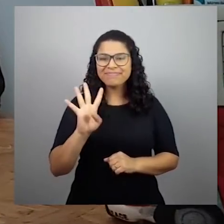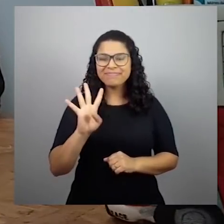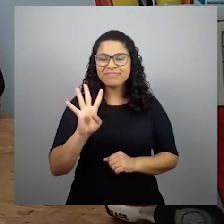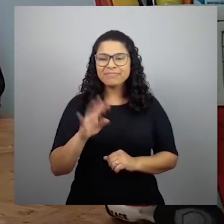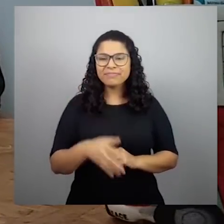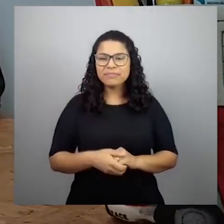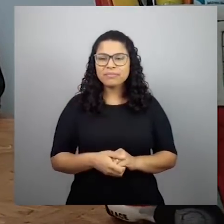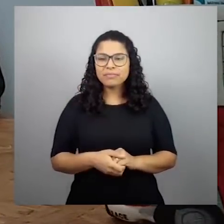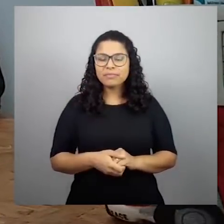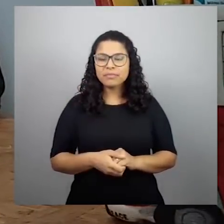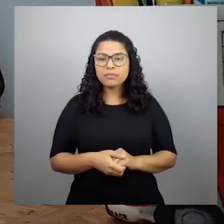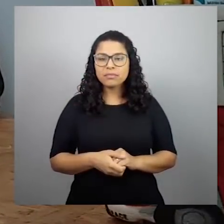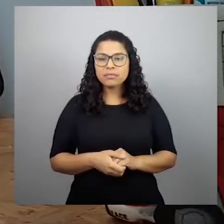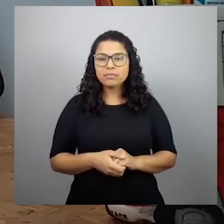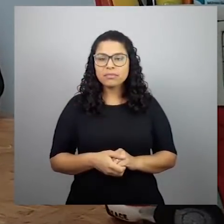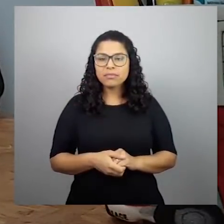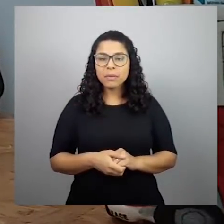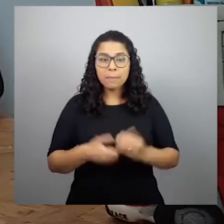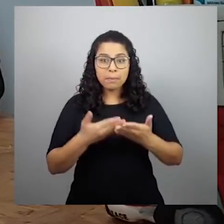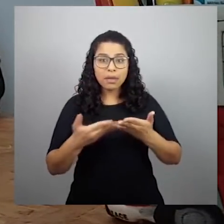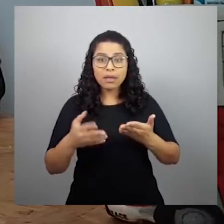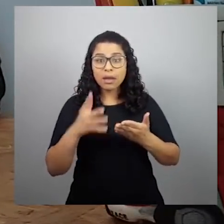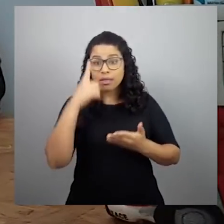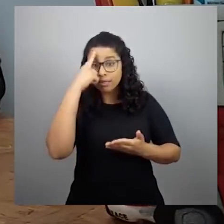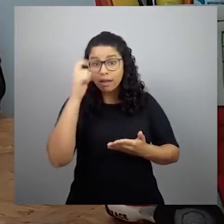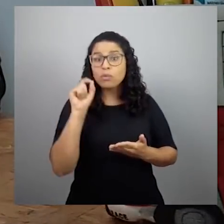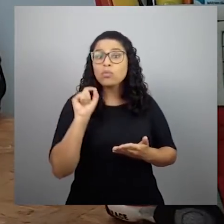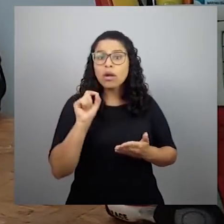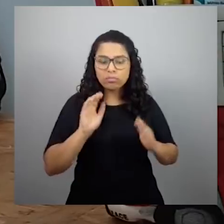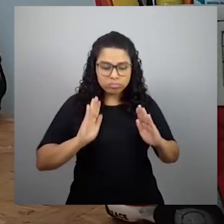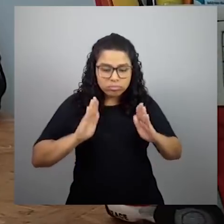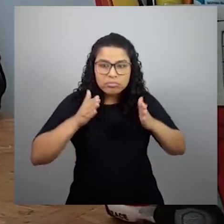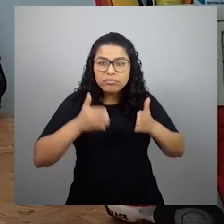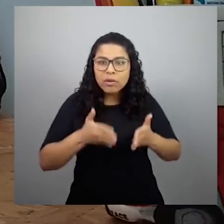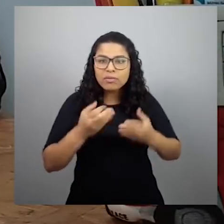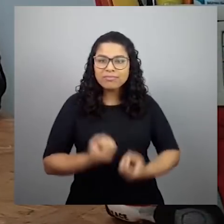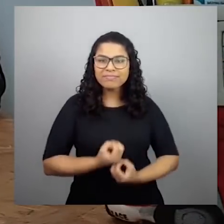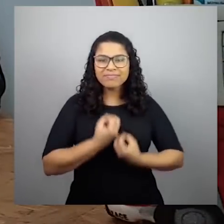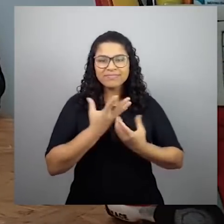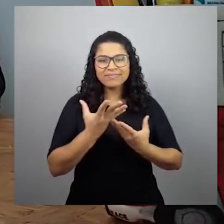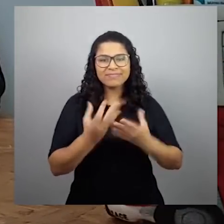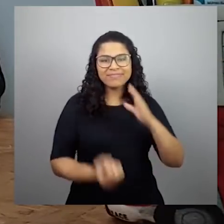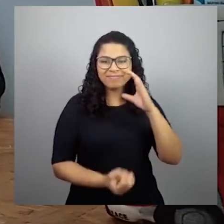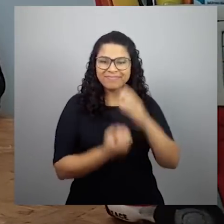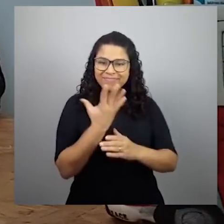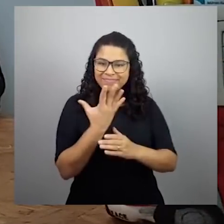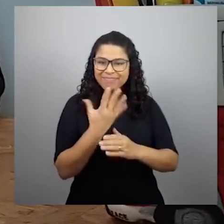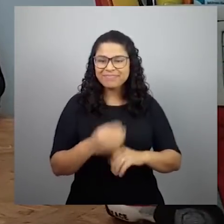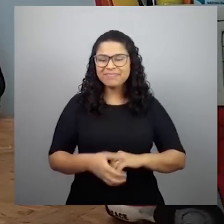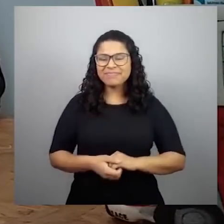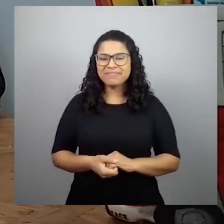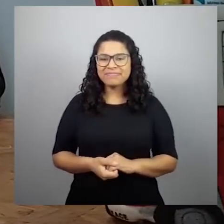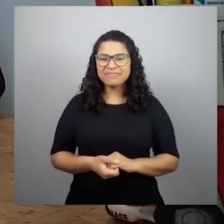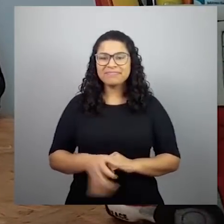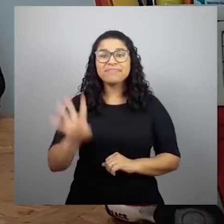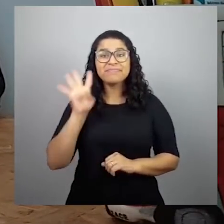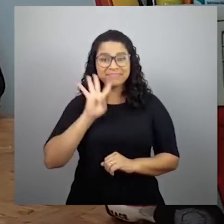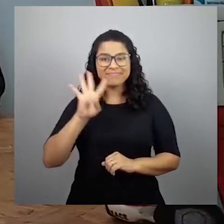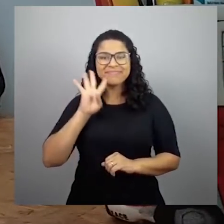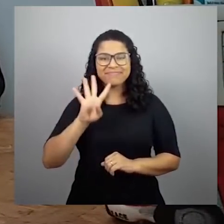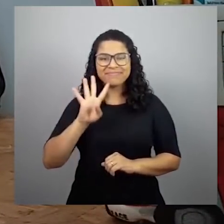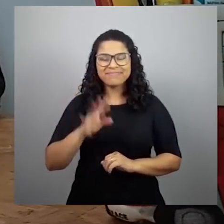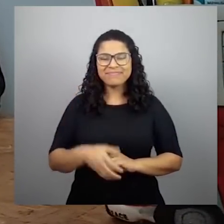sem perder a nossa ideia de criação, certo? Muito